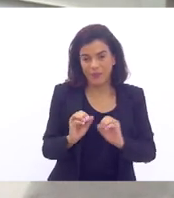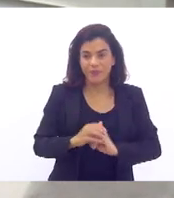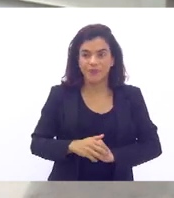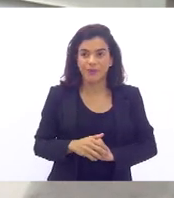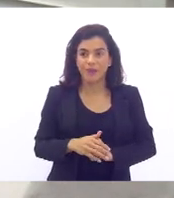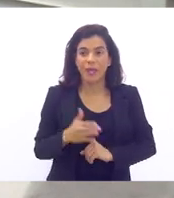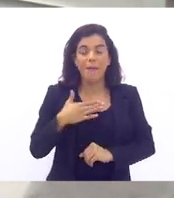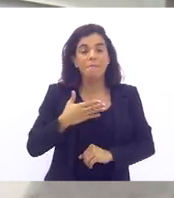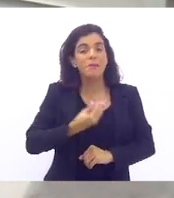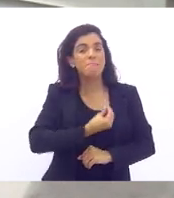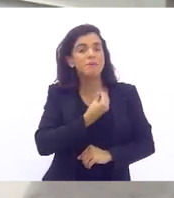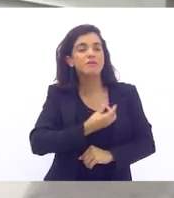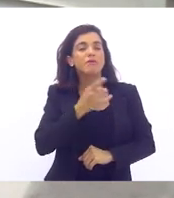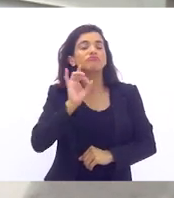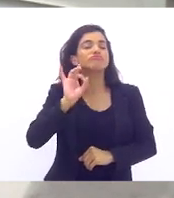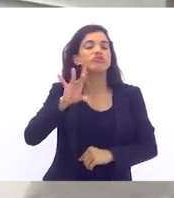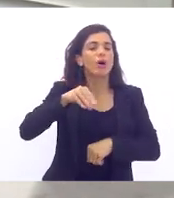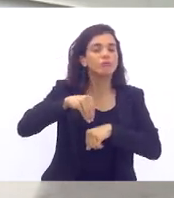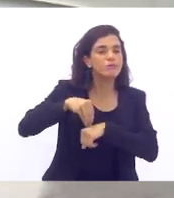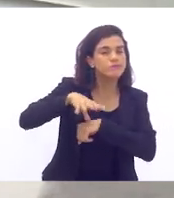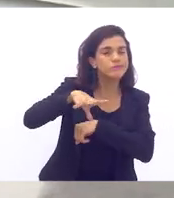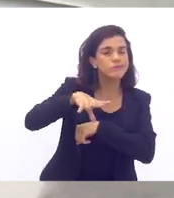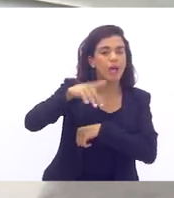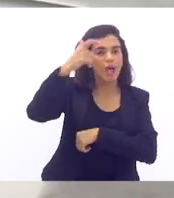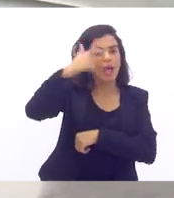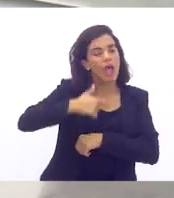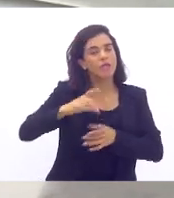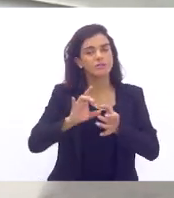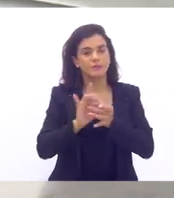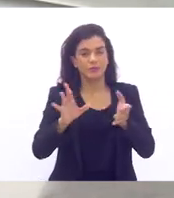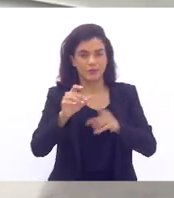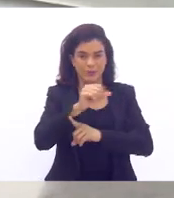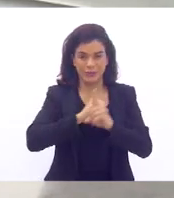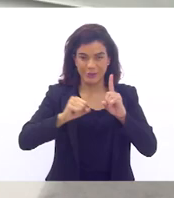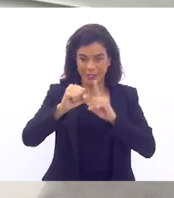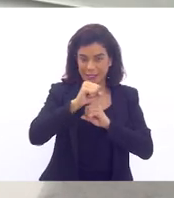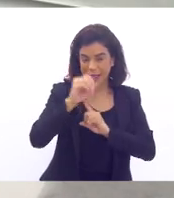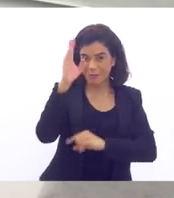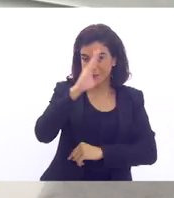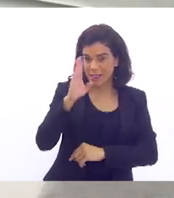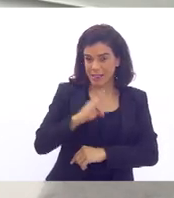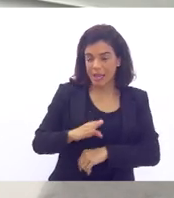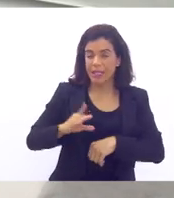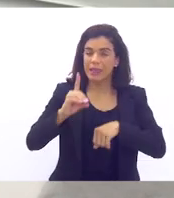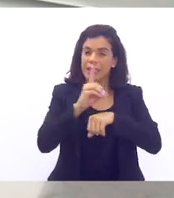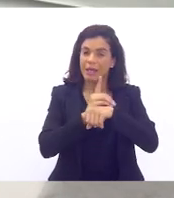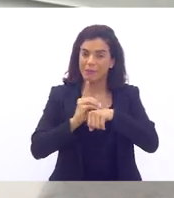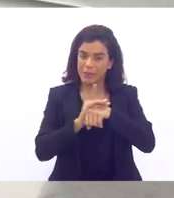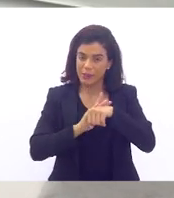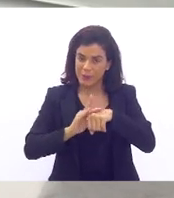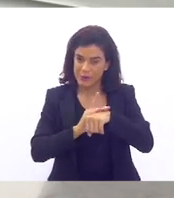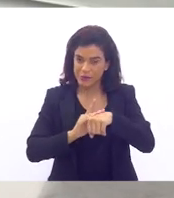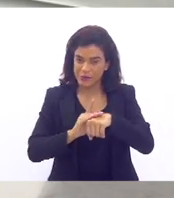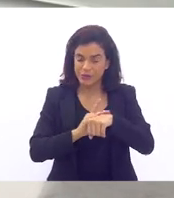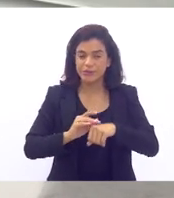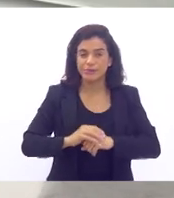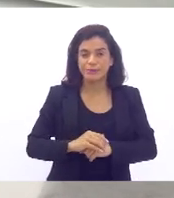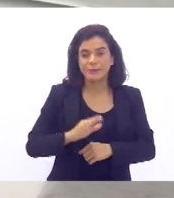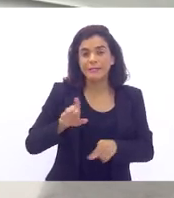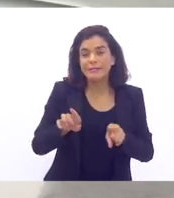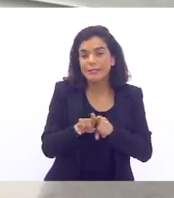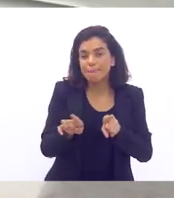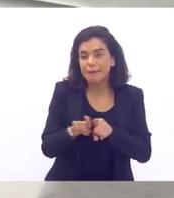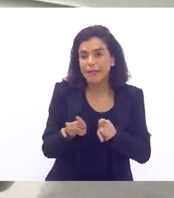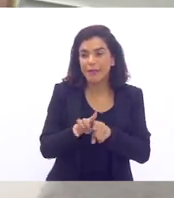a minha presença aqui é só para colocar a disposição a Sociedade Brasileira de dermatologia inclusive